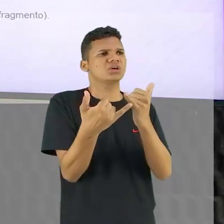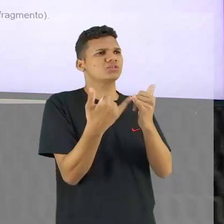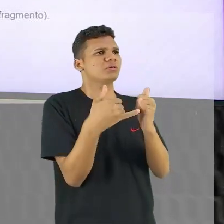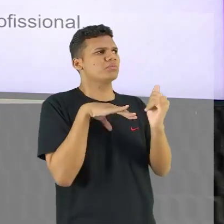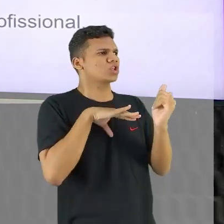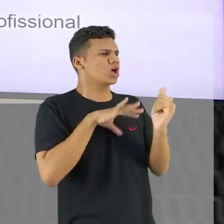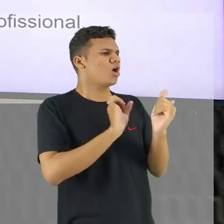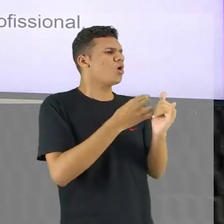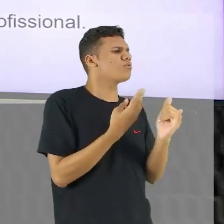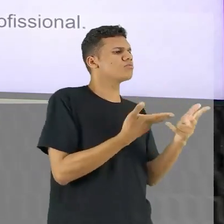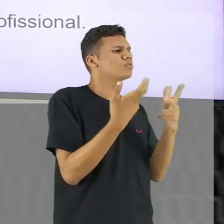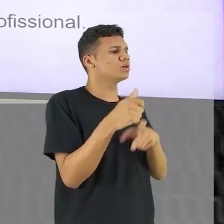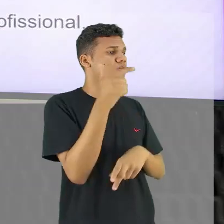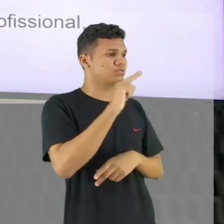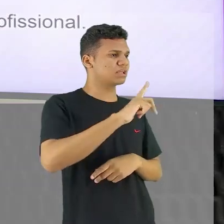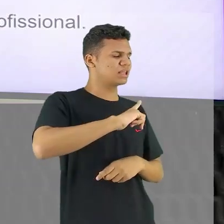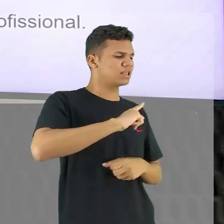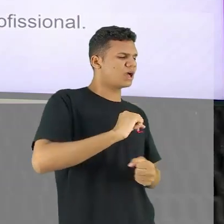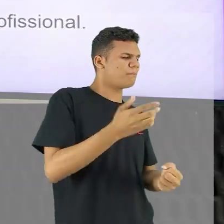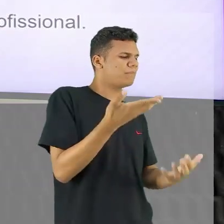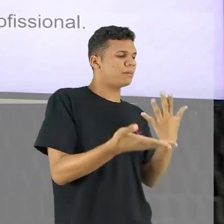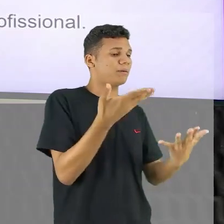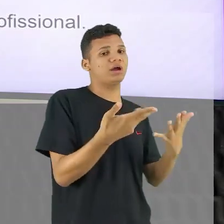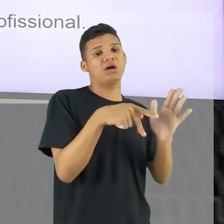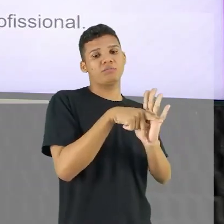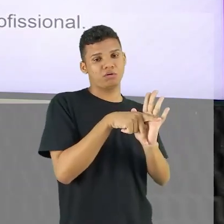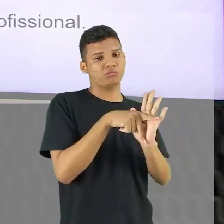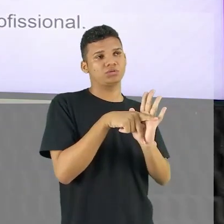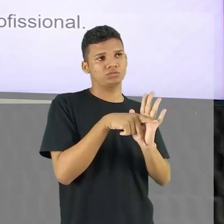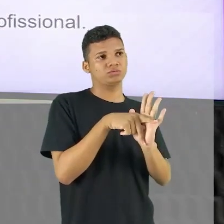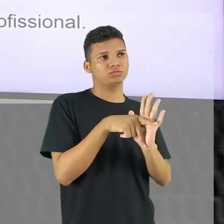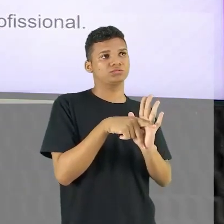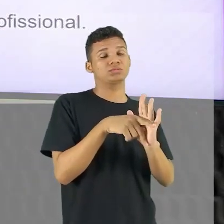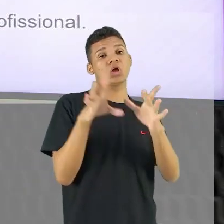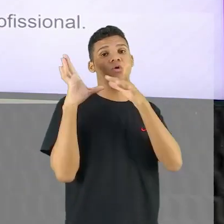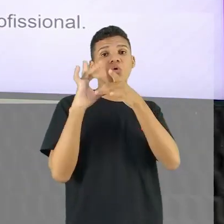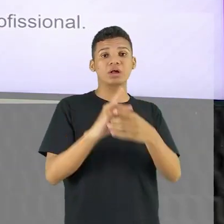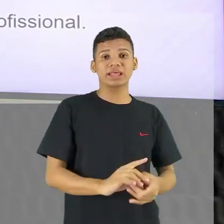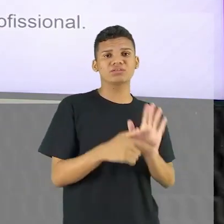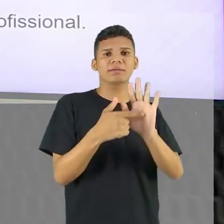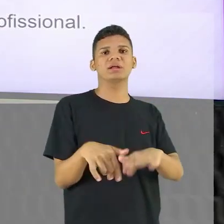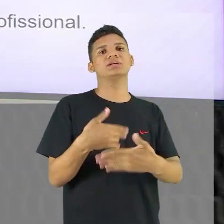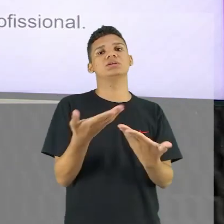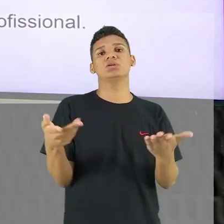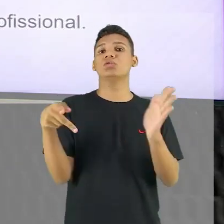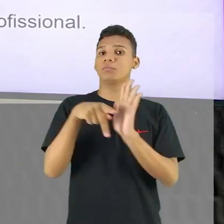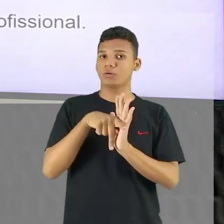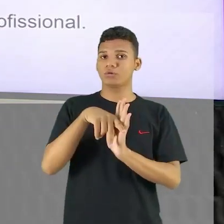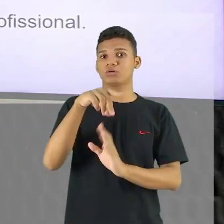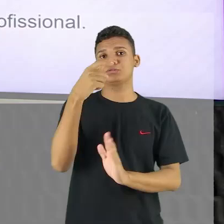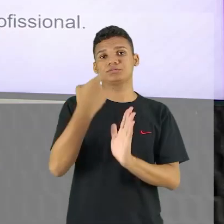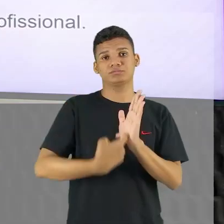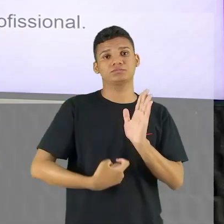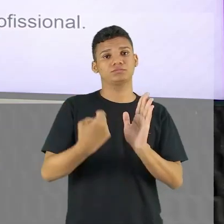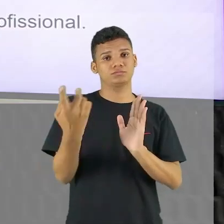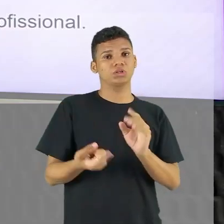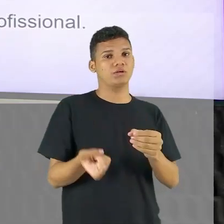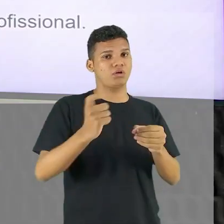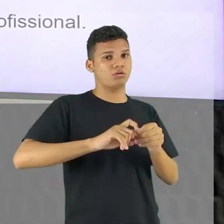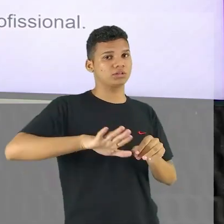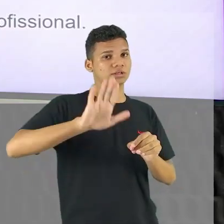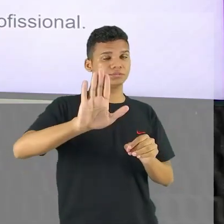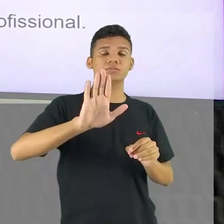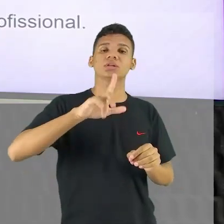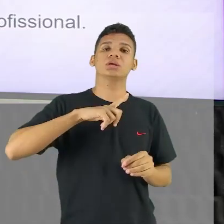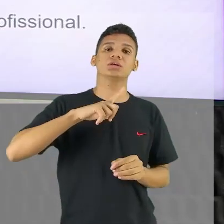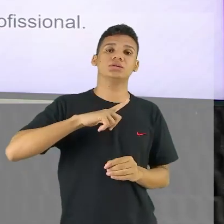vocês conseguem fazer associação com o conteúdo, o contexto que aparece no texto. Voltando aqui para as nossas